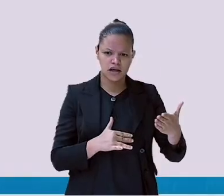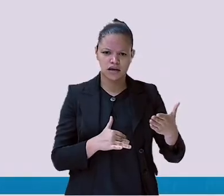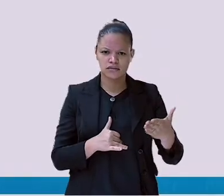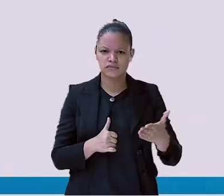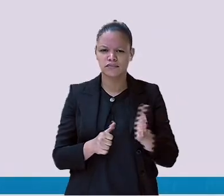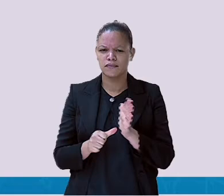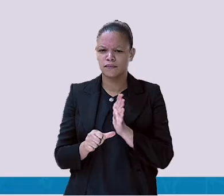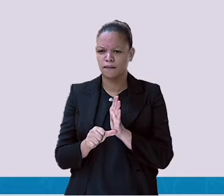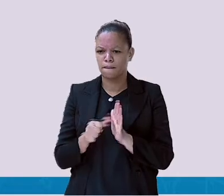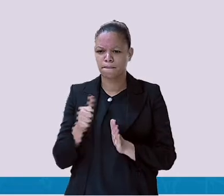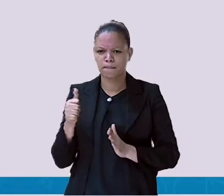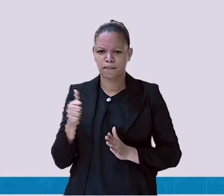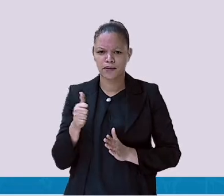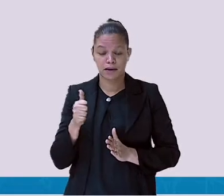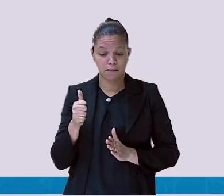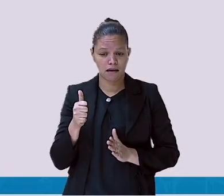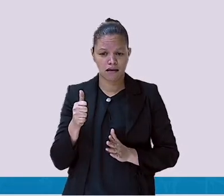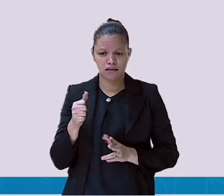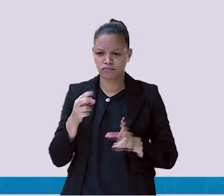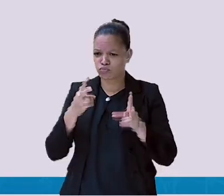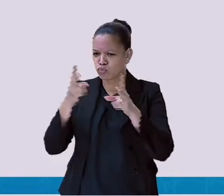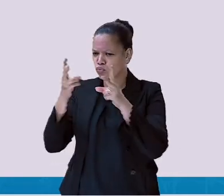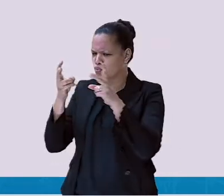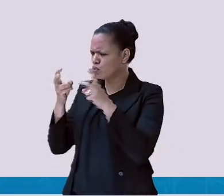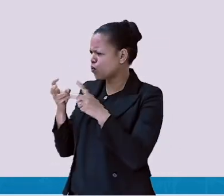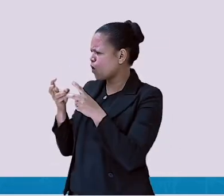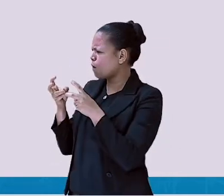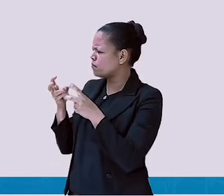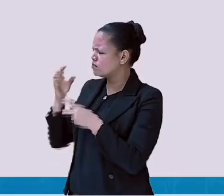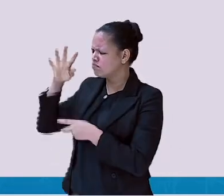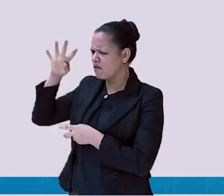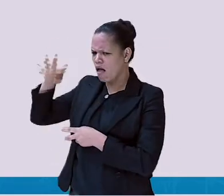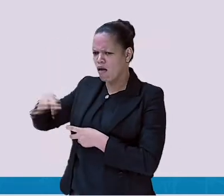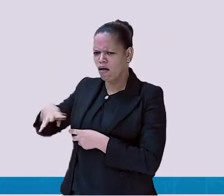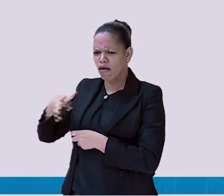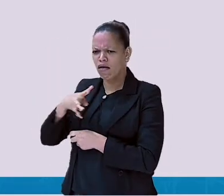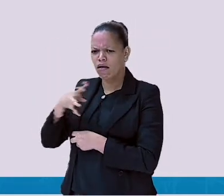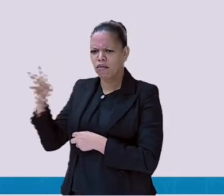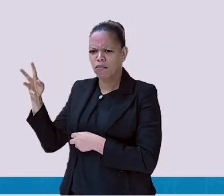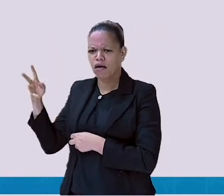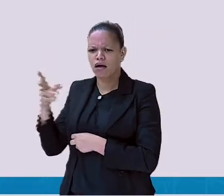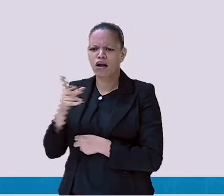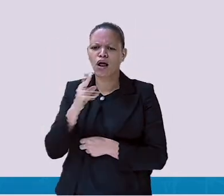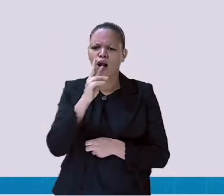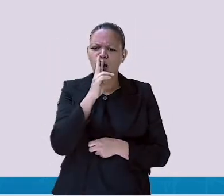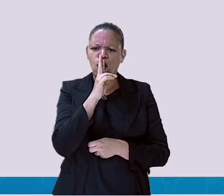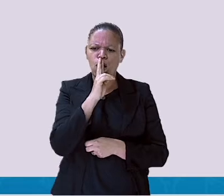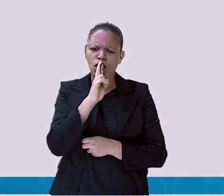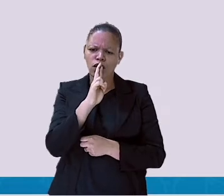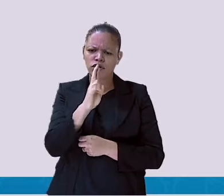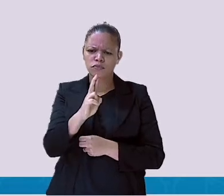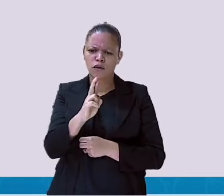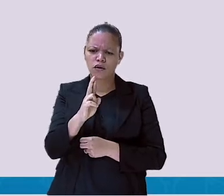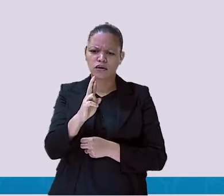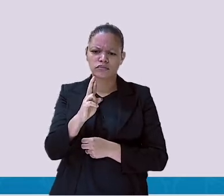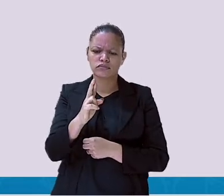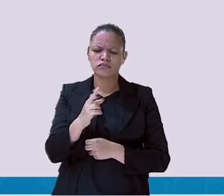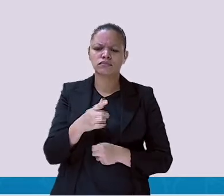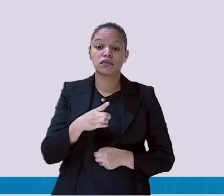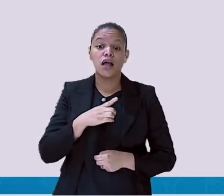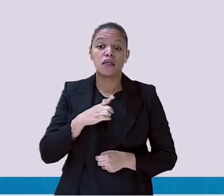Primeiro comando aqui, observe a tabela e responda. Então, nós temos uma tabela com